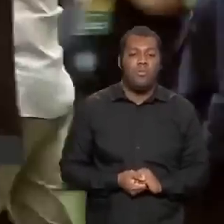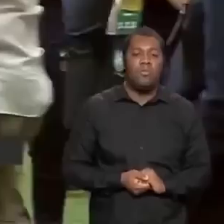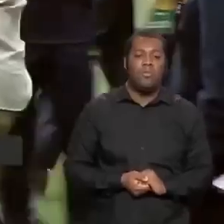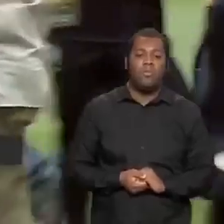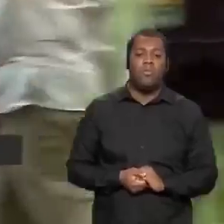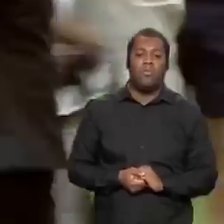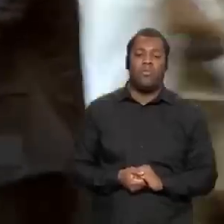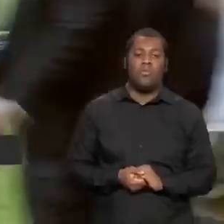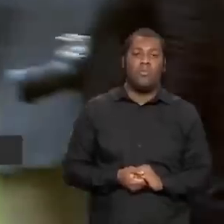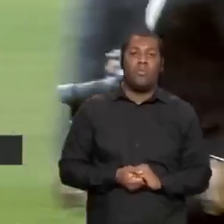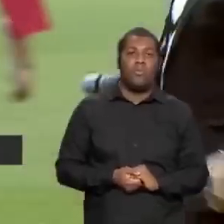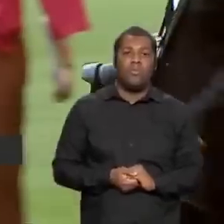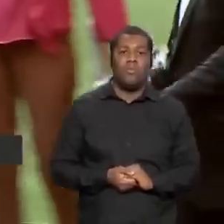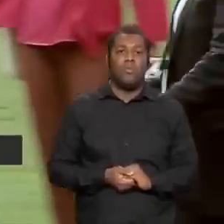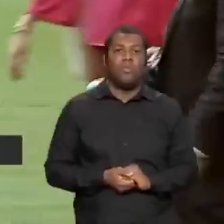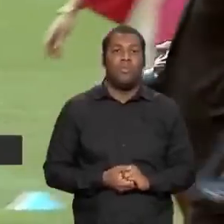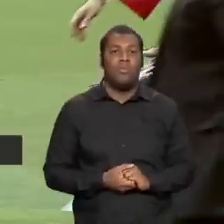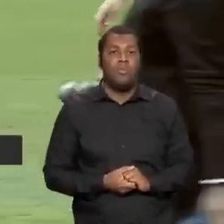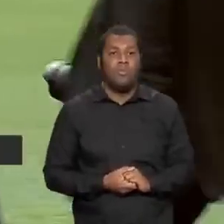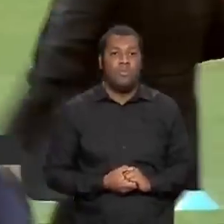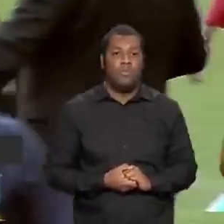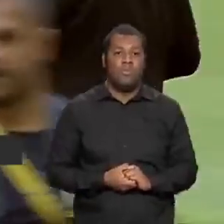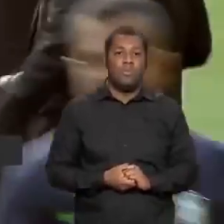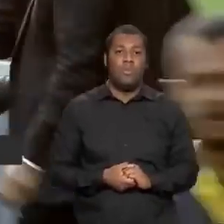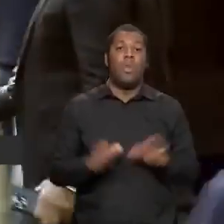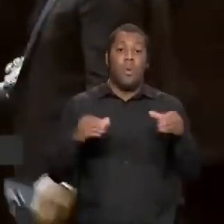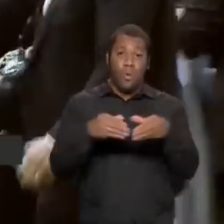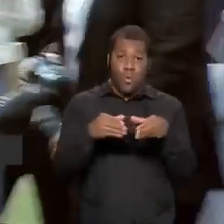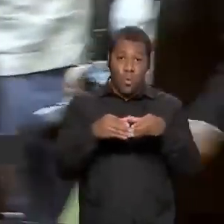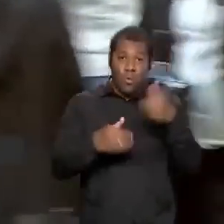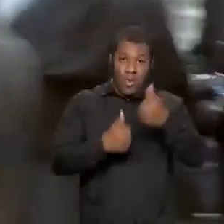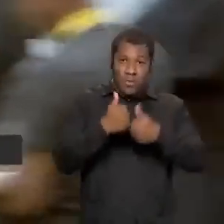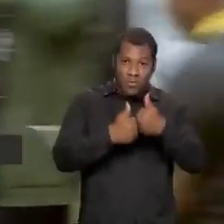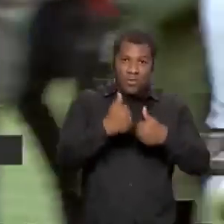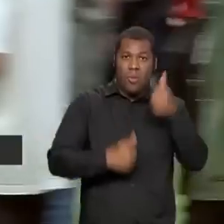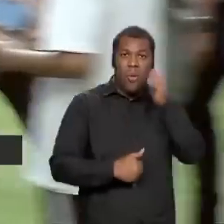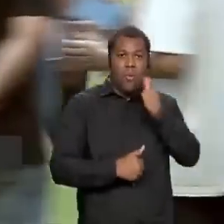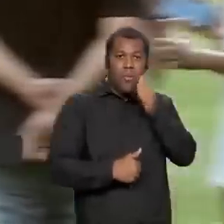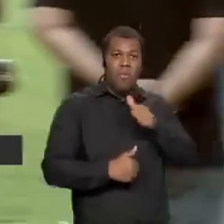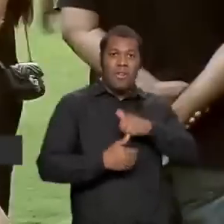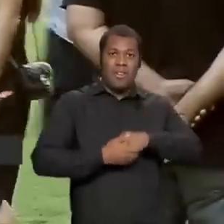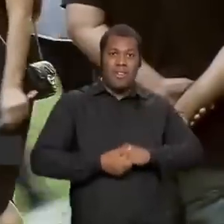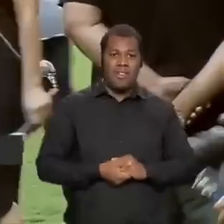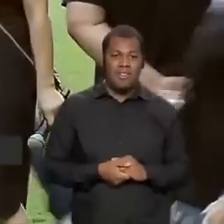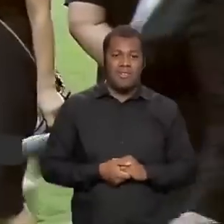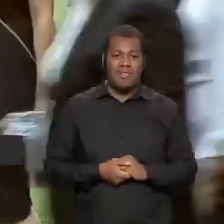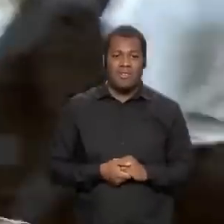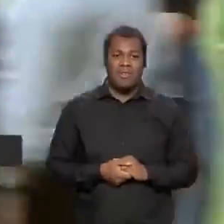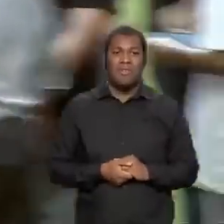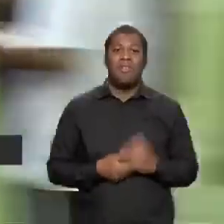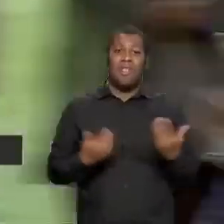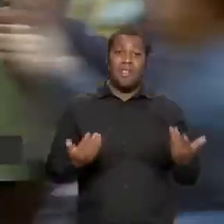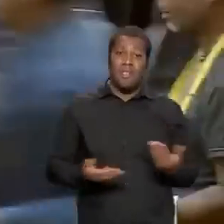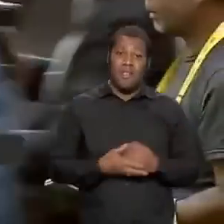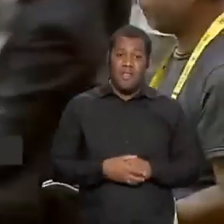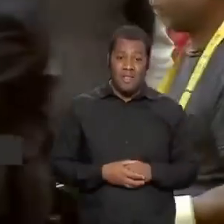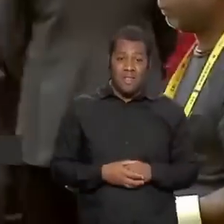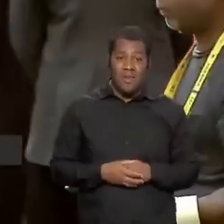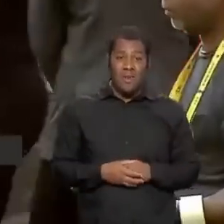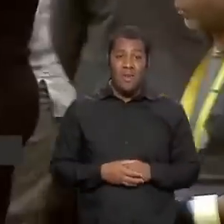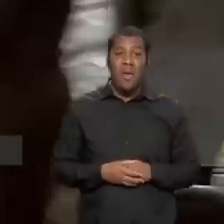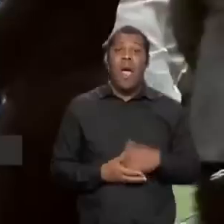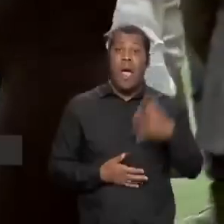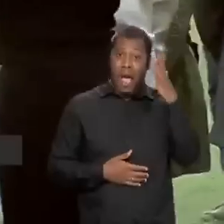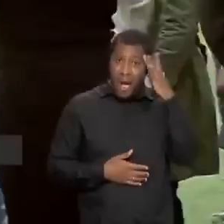Aí o pessoal voltando. Ai, meu Deus. A seleção brasileira feminina disputa o último